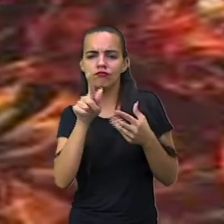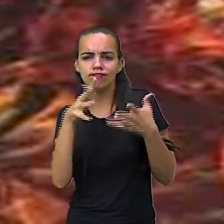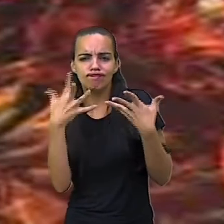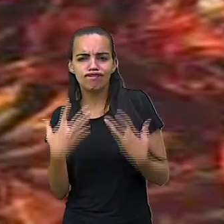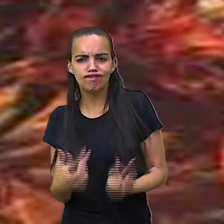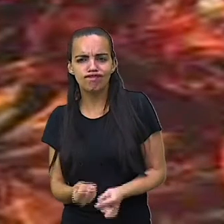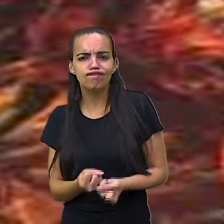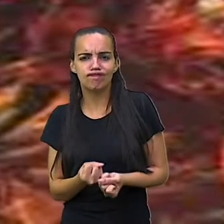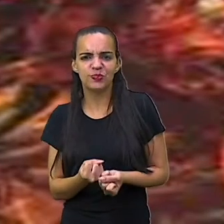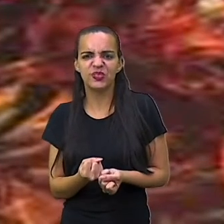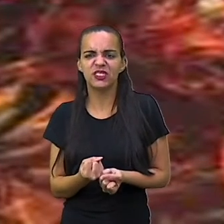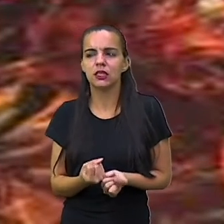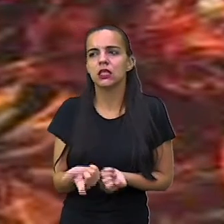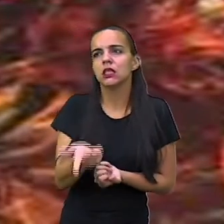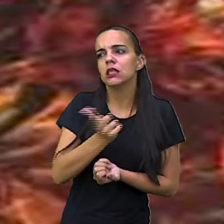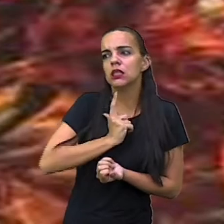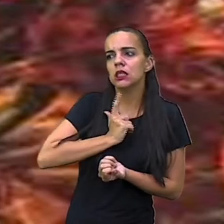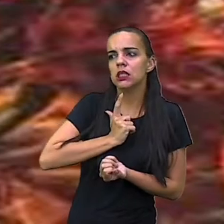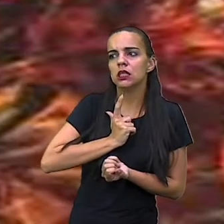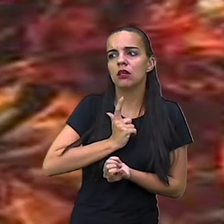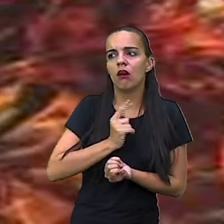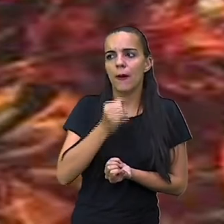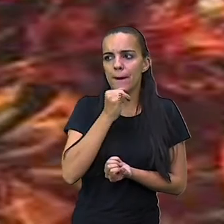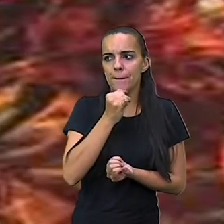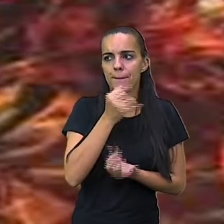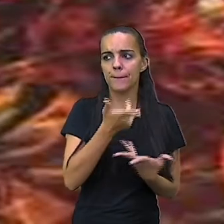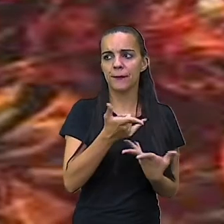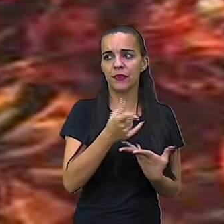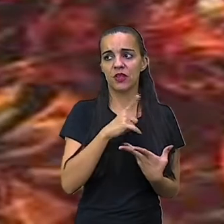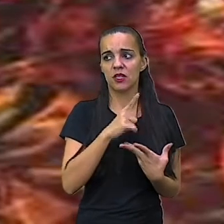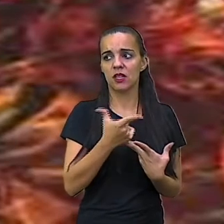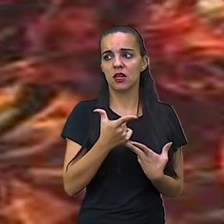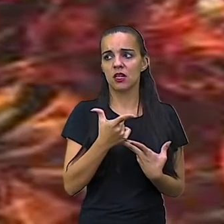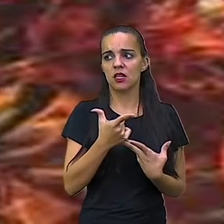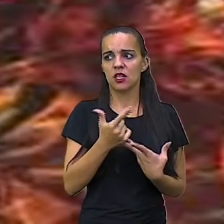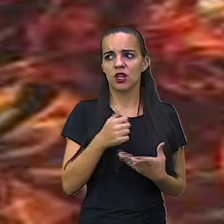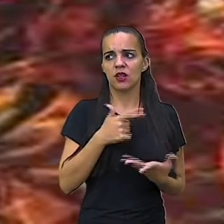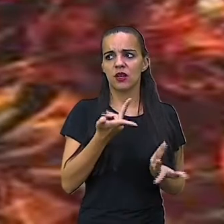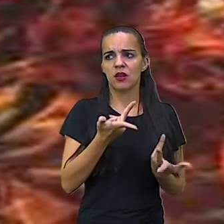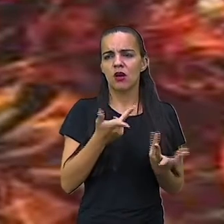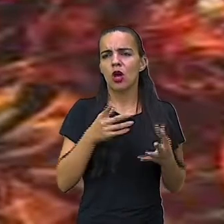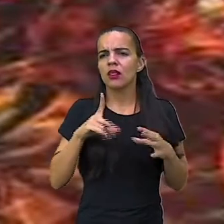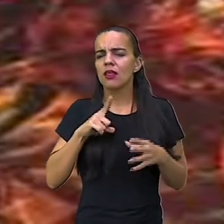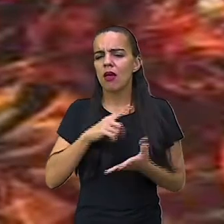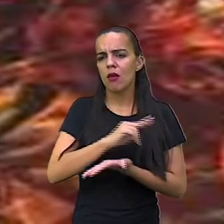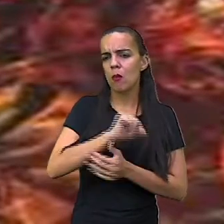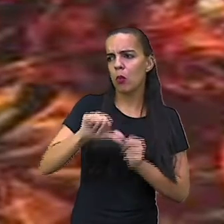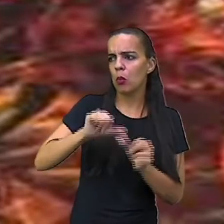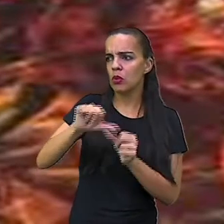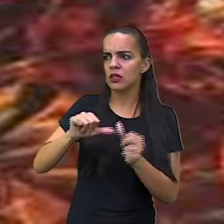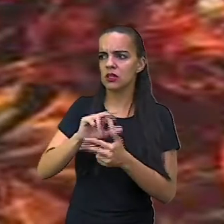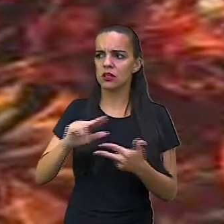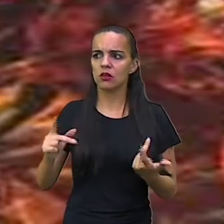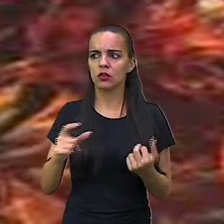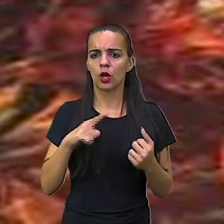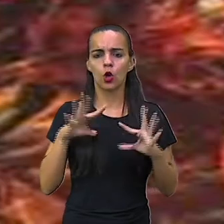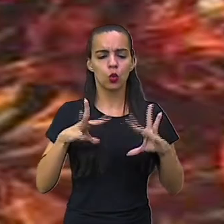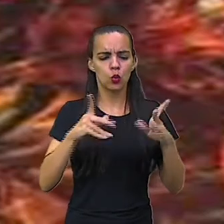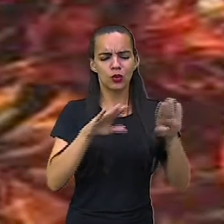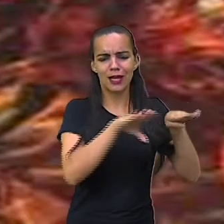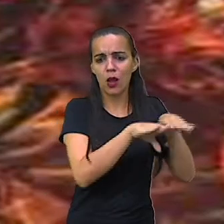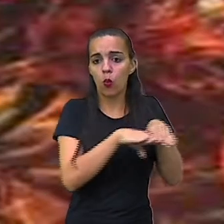o faxineiro tem a sua importância, os nossos garis, os nossos heróis têm uma importância